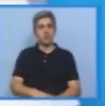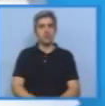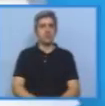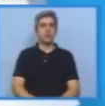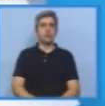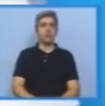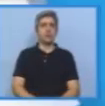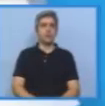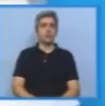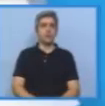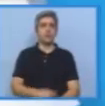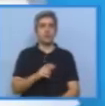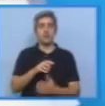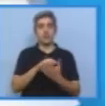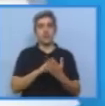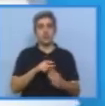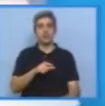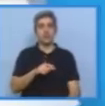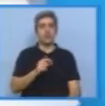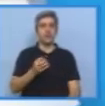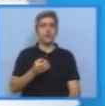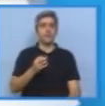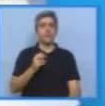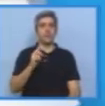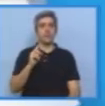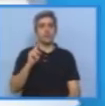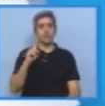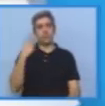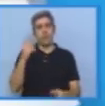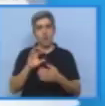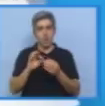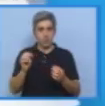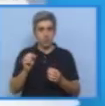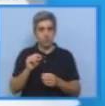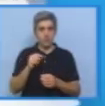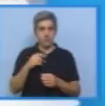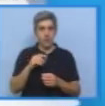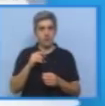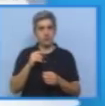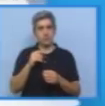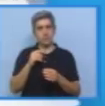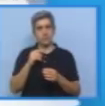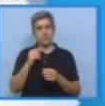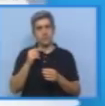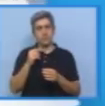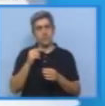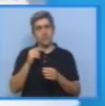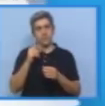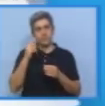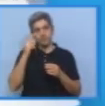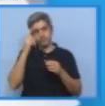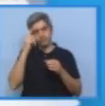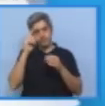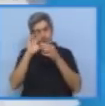Em primeiro lugar, este texto, de facto, é de outra ordem, não é? É um texto mais maturado, de facto, e